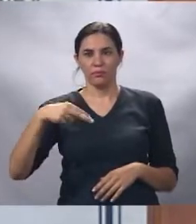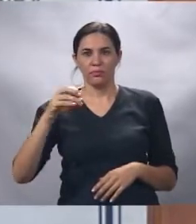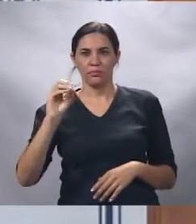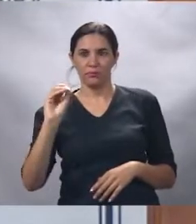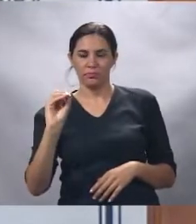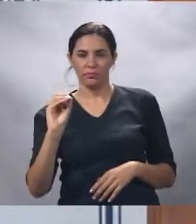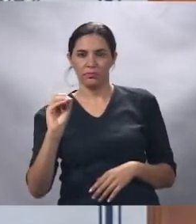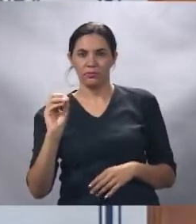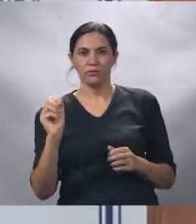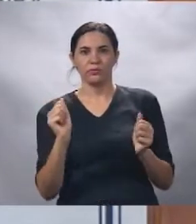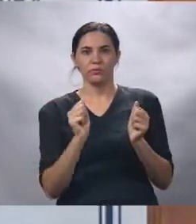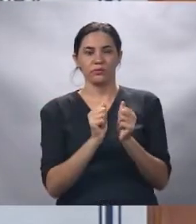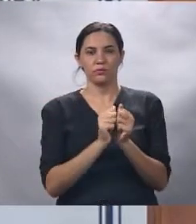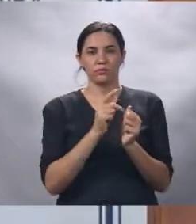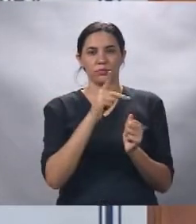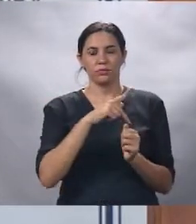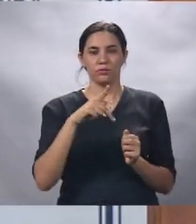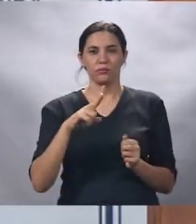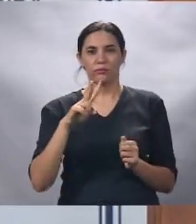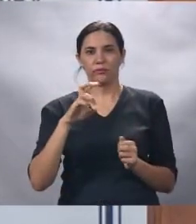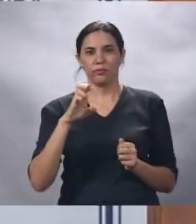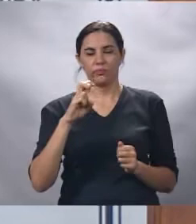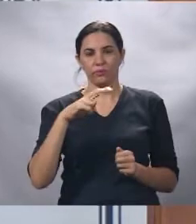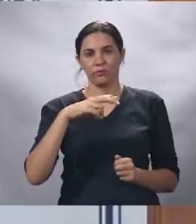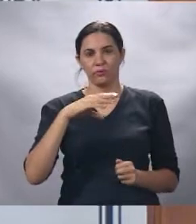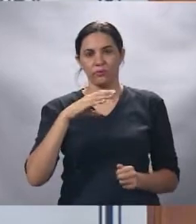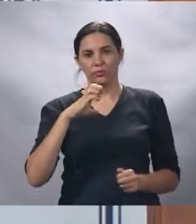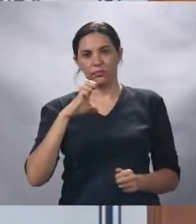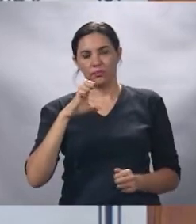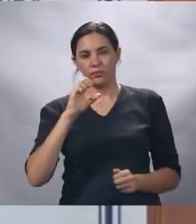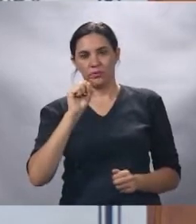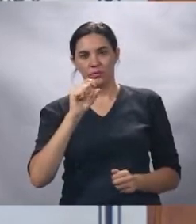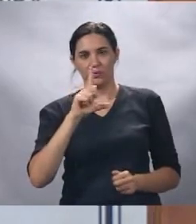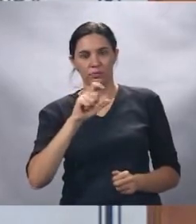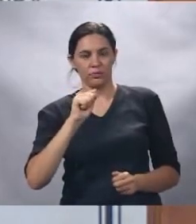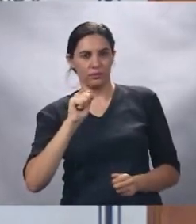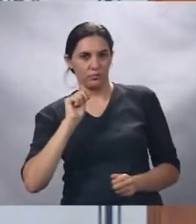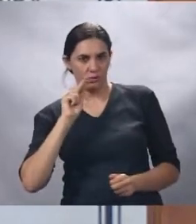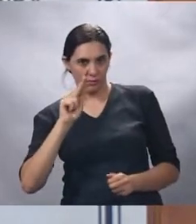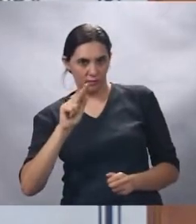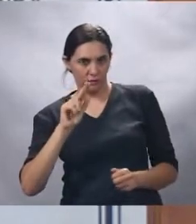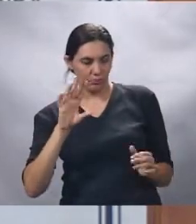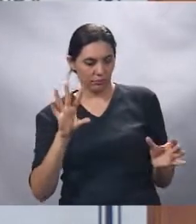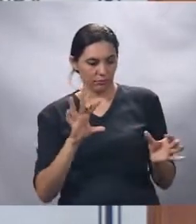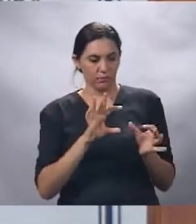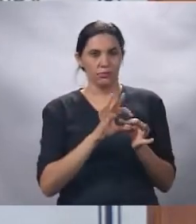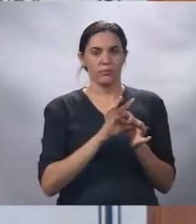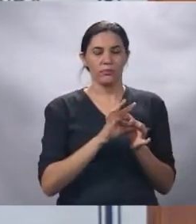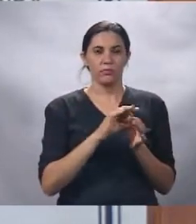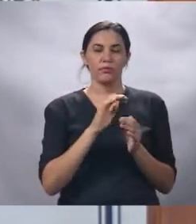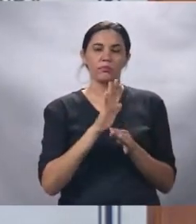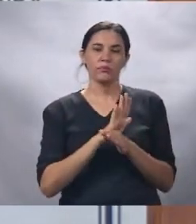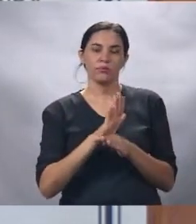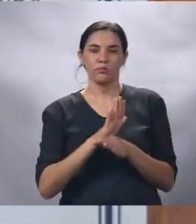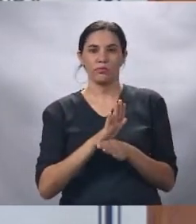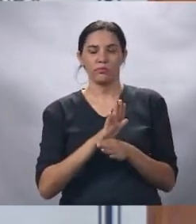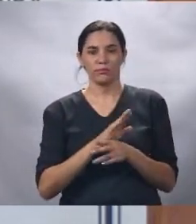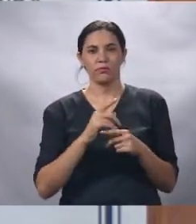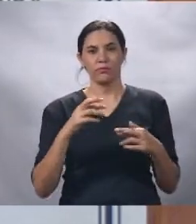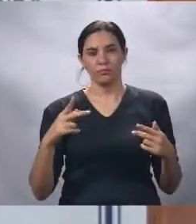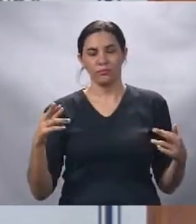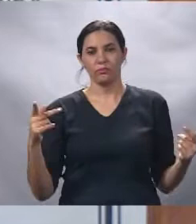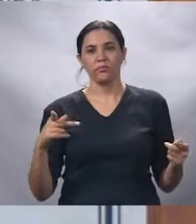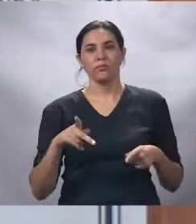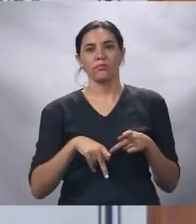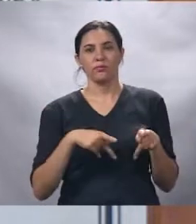a professor Venceslau Aires Rolim, que fica no Anis Badra. Essa interligação aí vai beneficiar várias pessoas e,